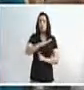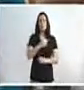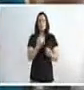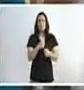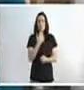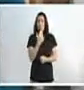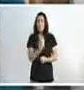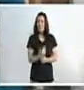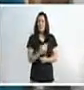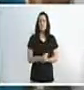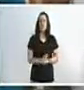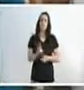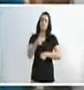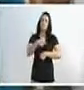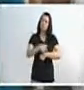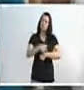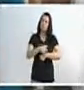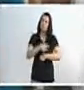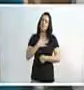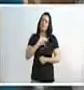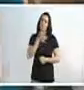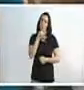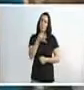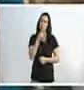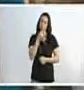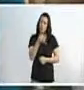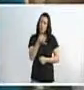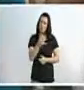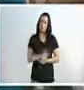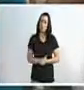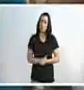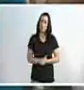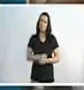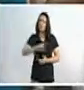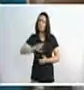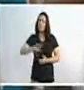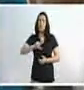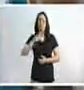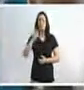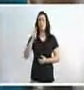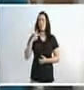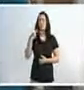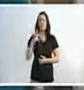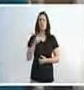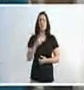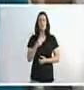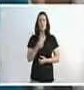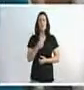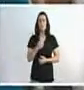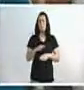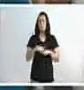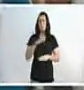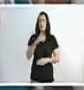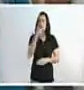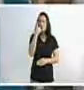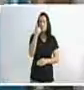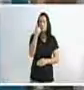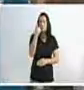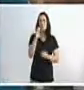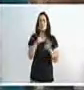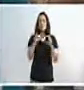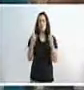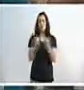precisa. Neste momento, na minha opinião, não se tem política envolvida. Tem o interesse da comunidade. E o interesse da comunidade vai de